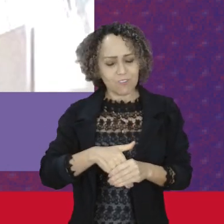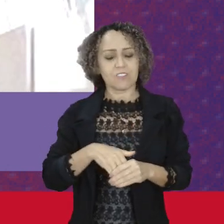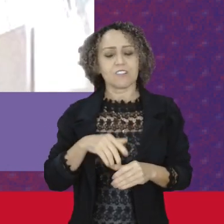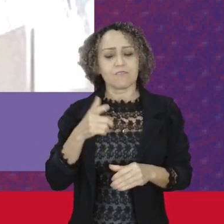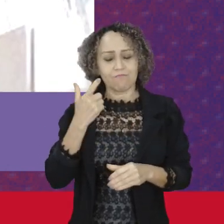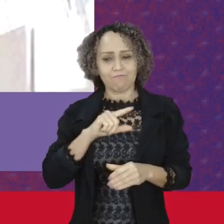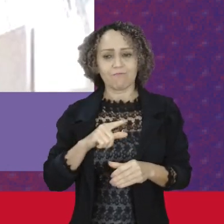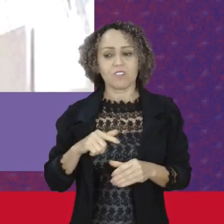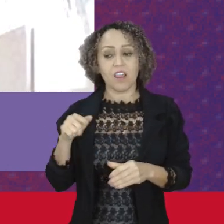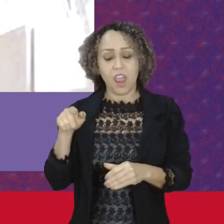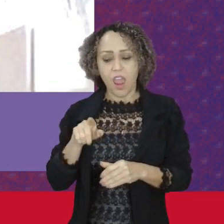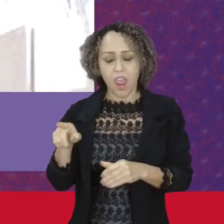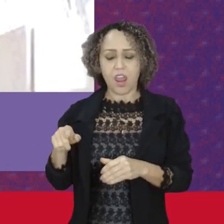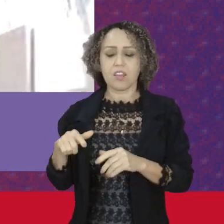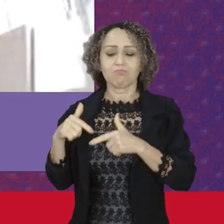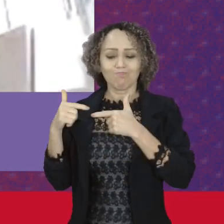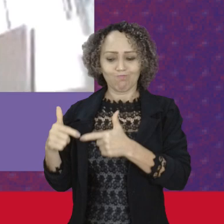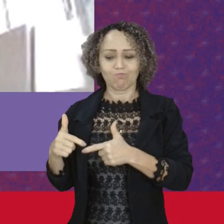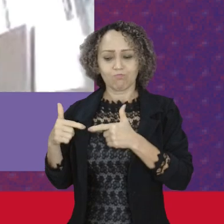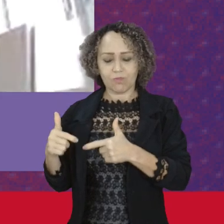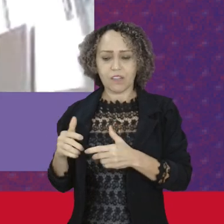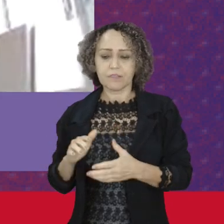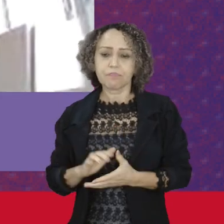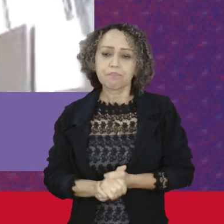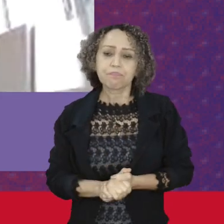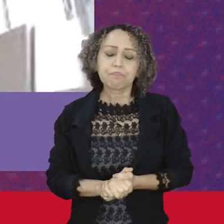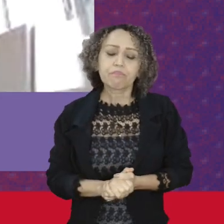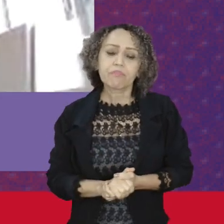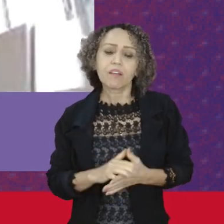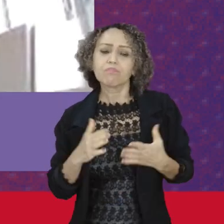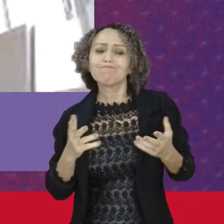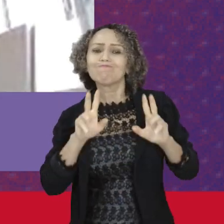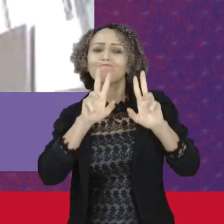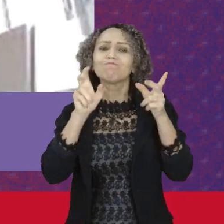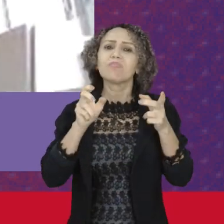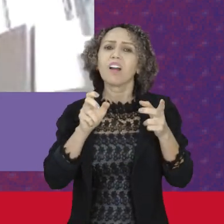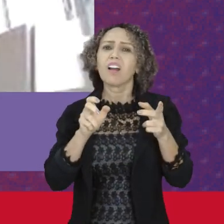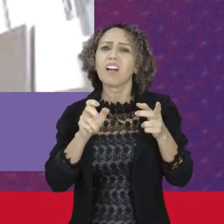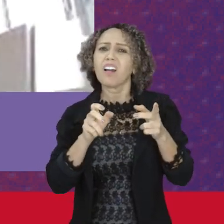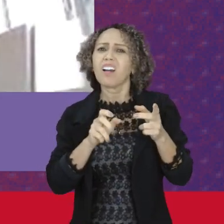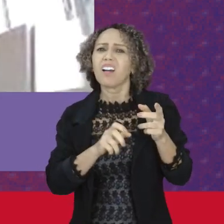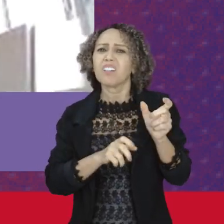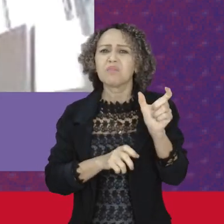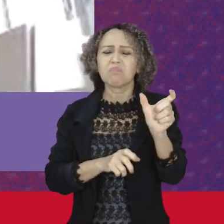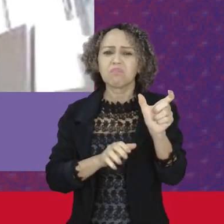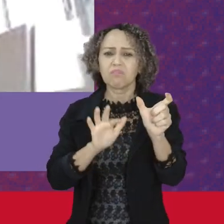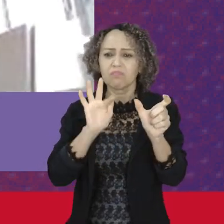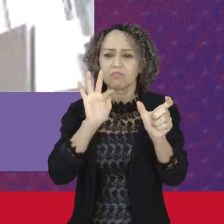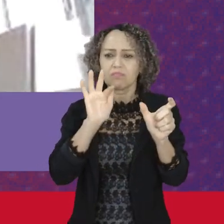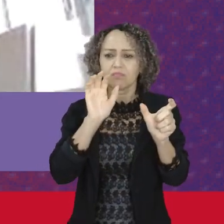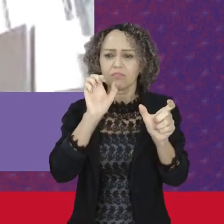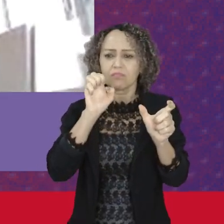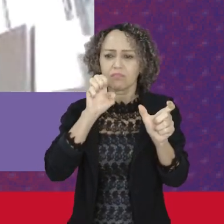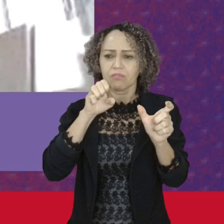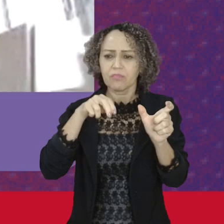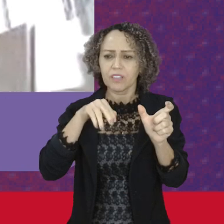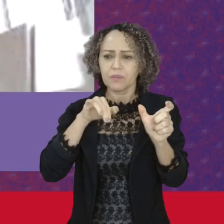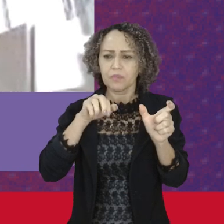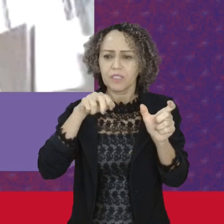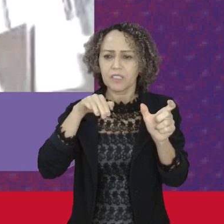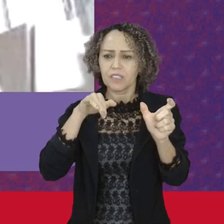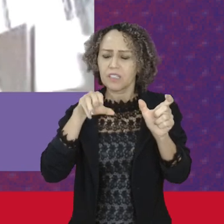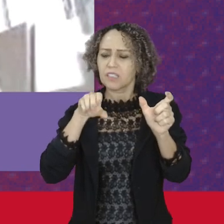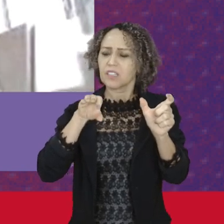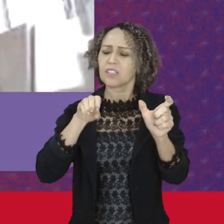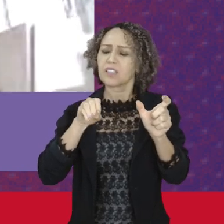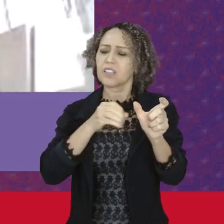Aí a gente tem essa questão, né, de que embora o feminismo tenha nascido no século XIX, a luta das mulheres,